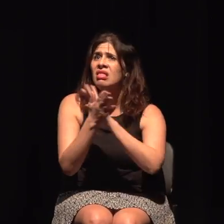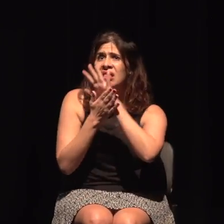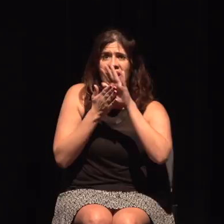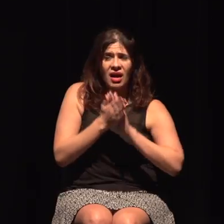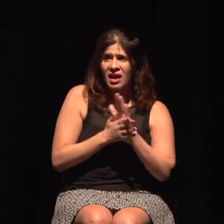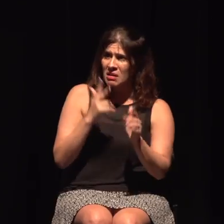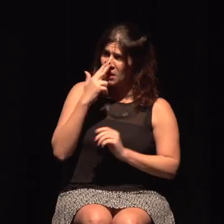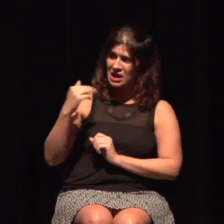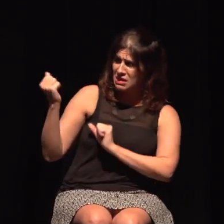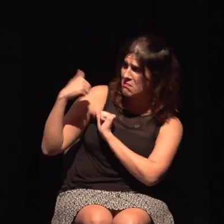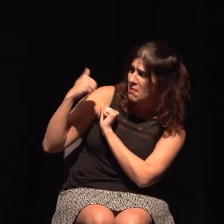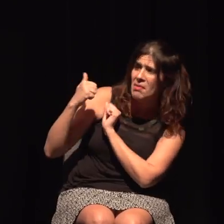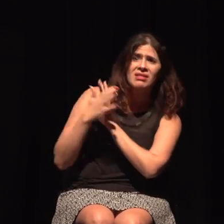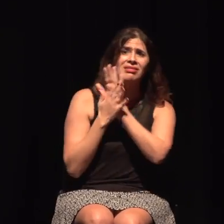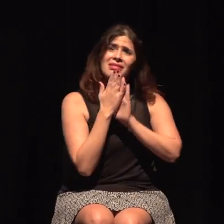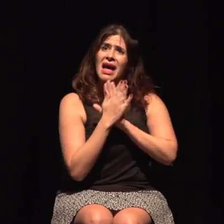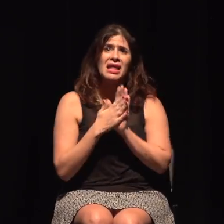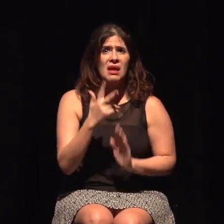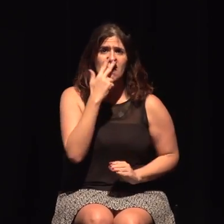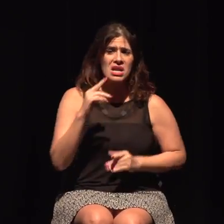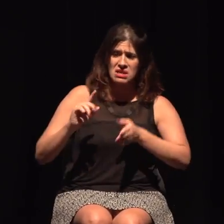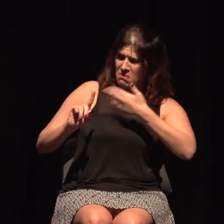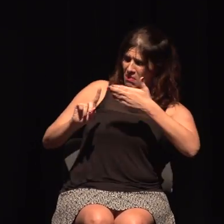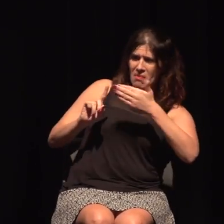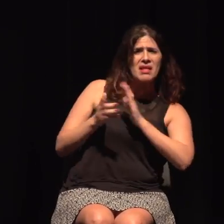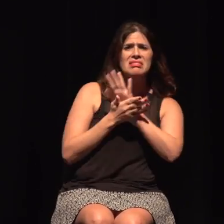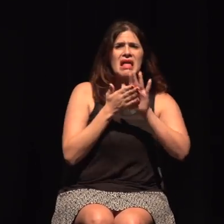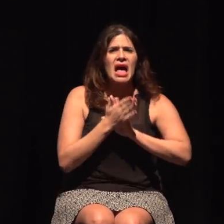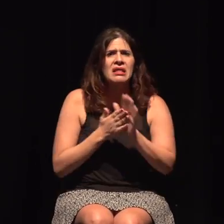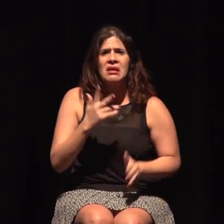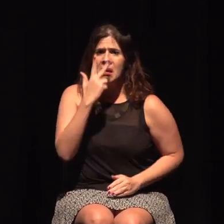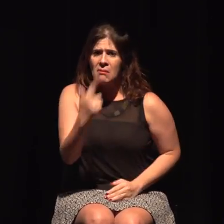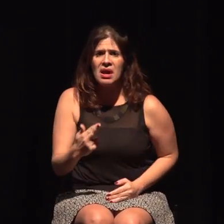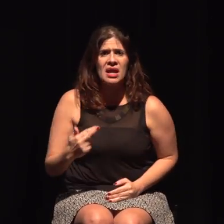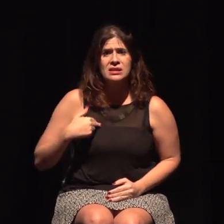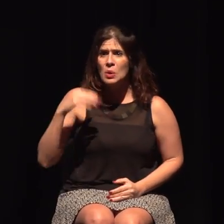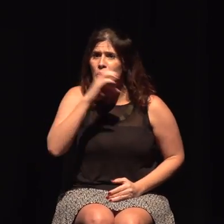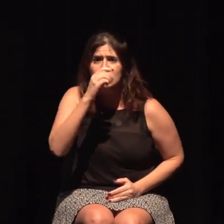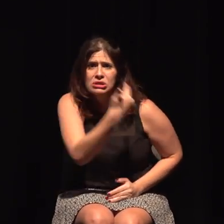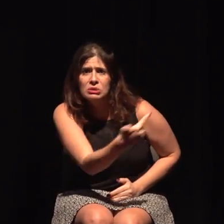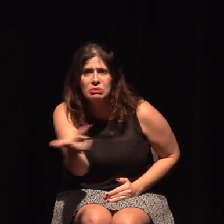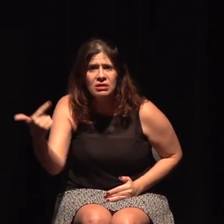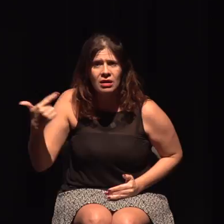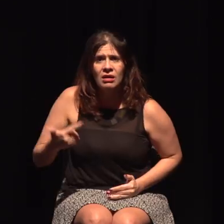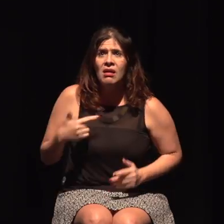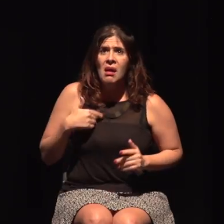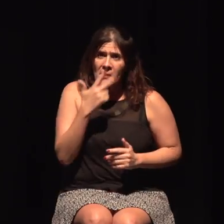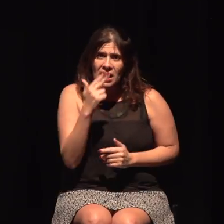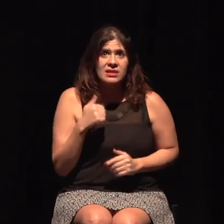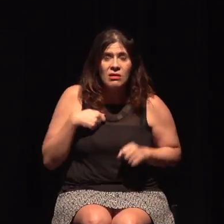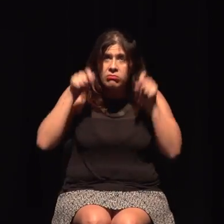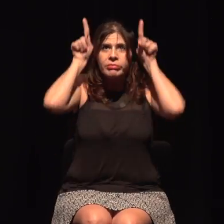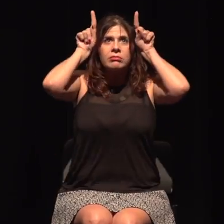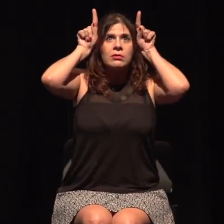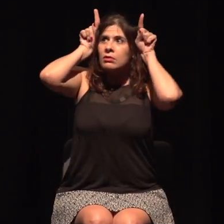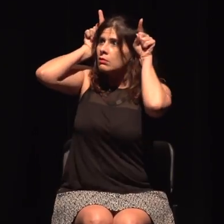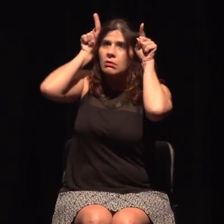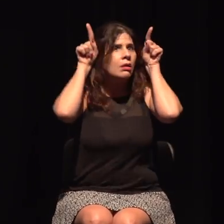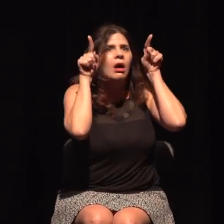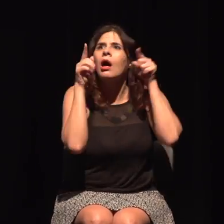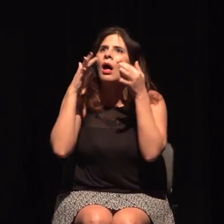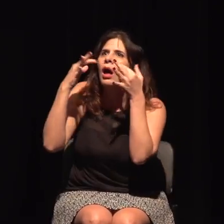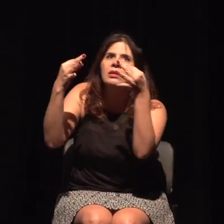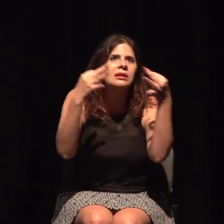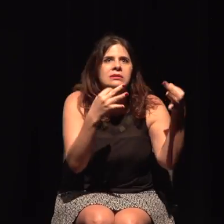ser dito, como se não estivessem batendo na porta, como se não estivessem batendo na nossa cara, como se não fosse urgente, como se todas essas